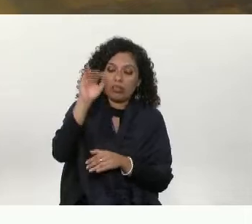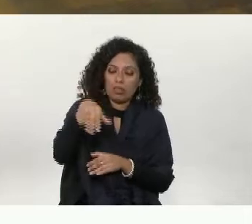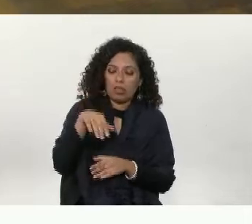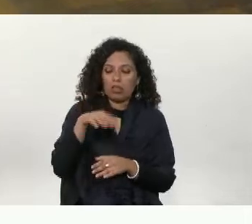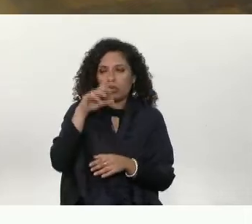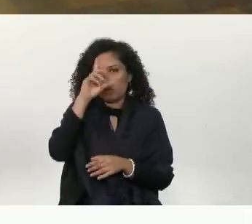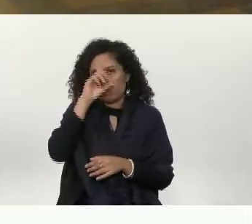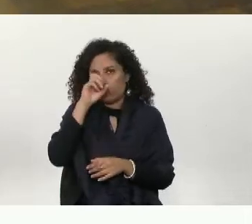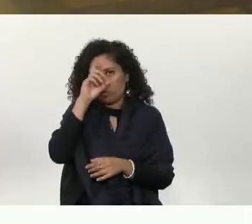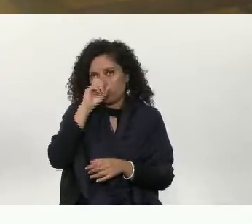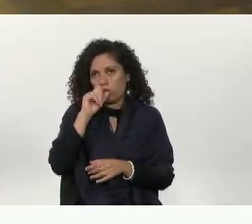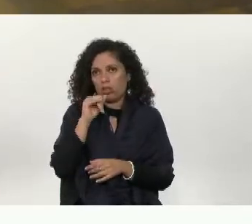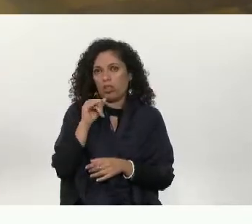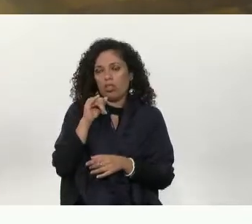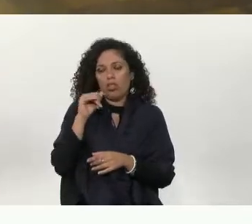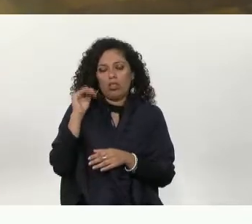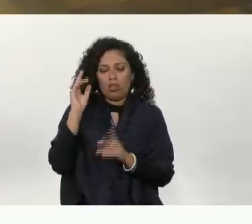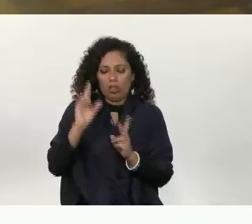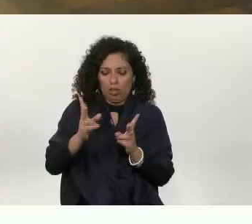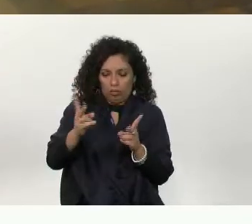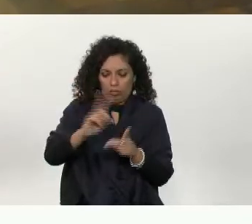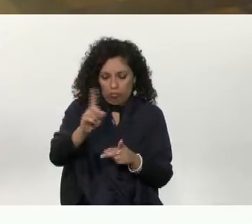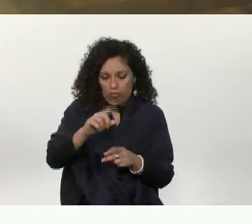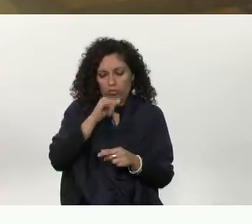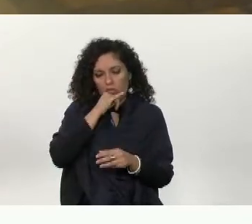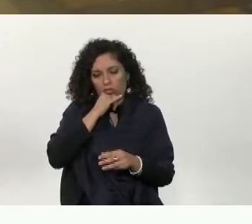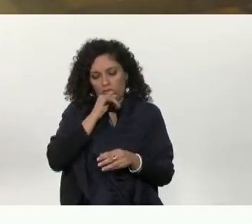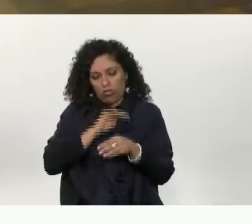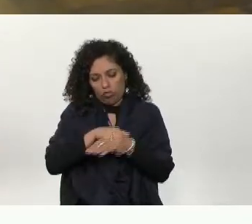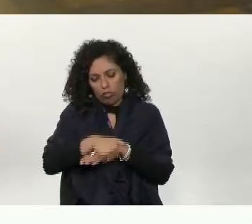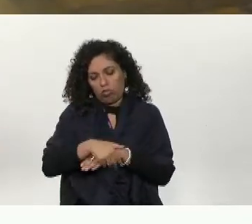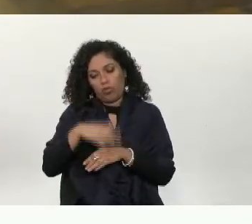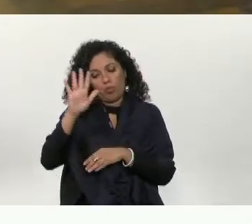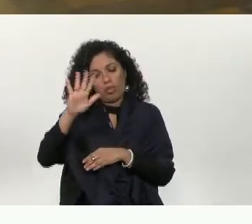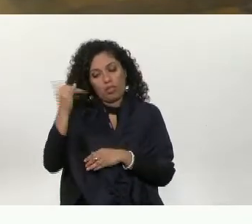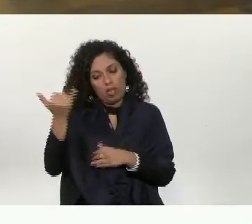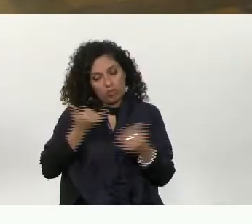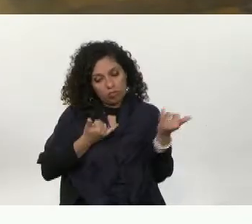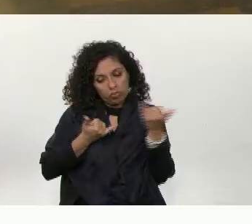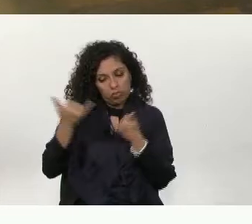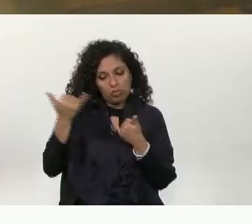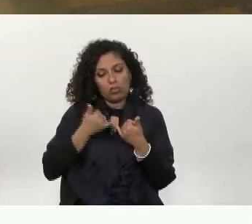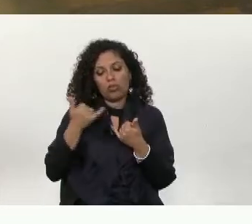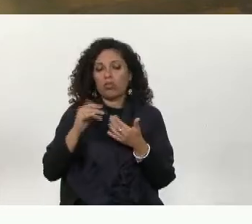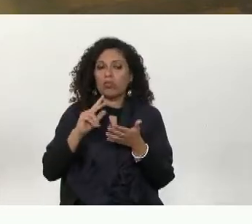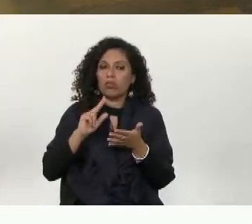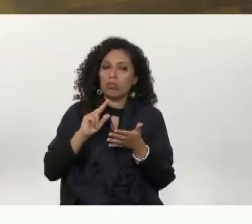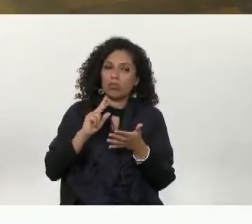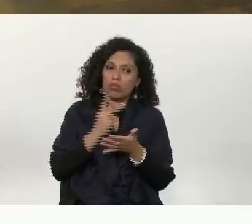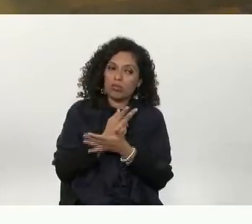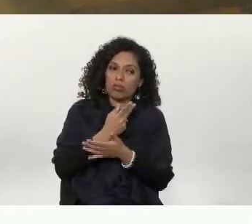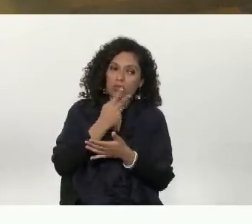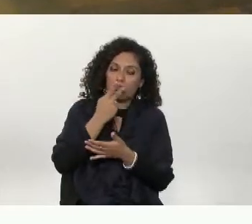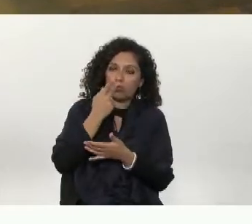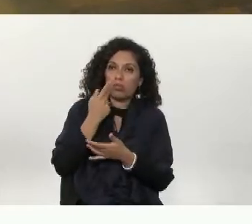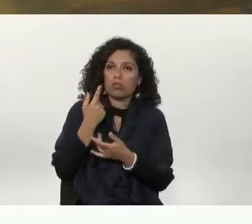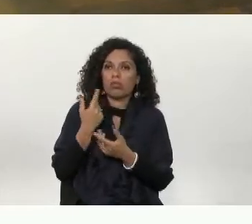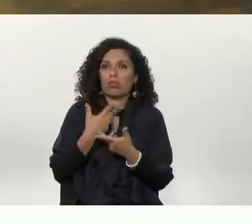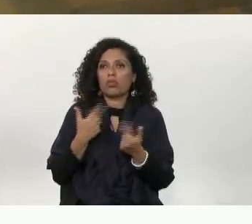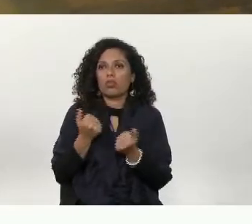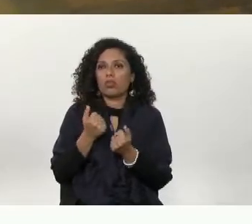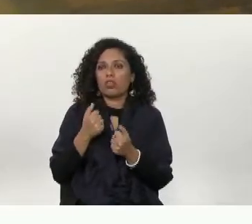unidade, à noite, principalmente, e as informações são, aconteceu isso, isso e isso. Em